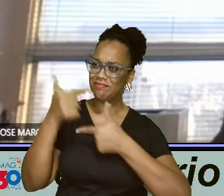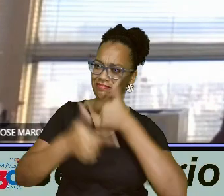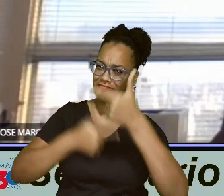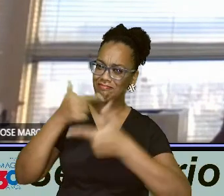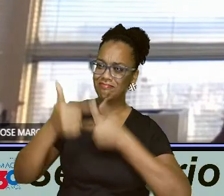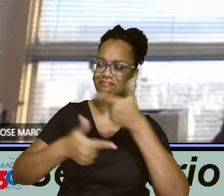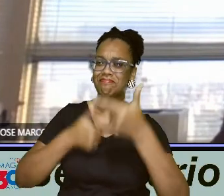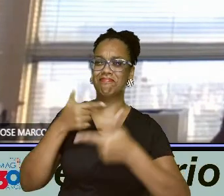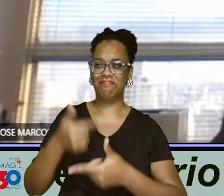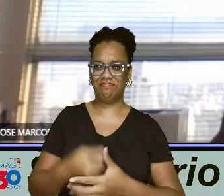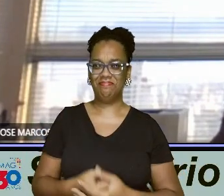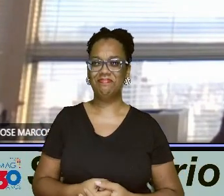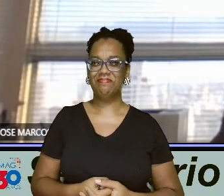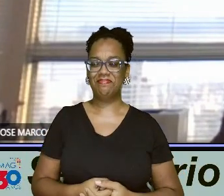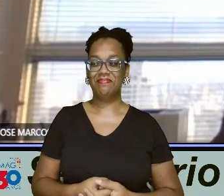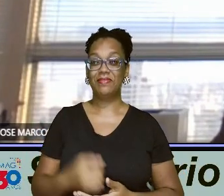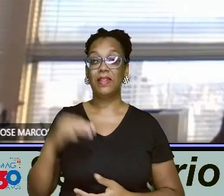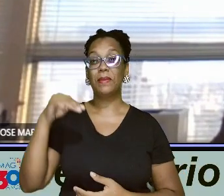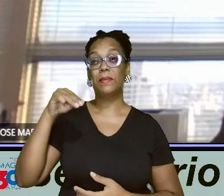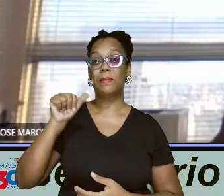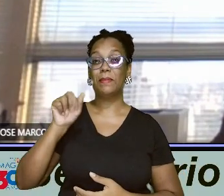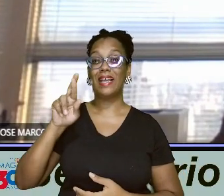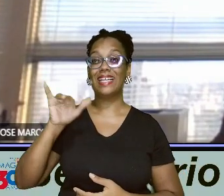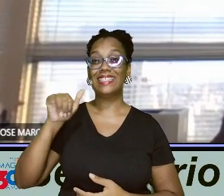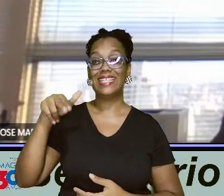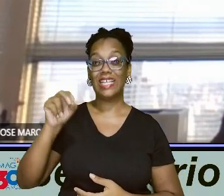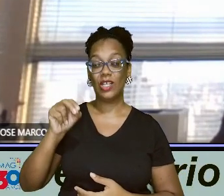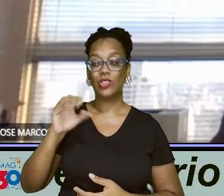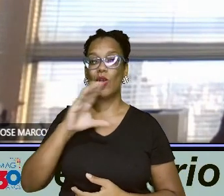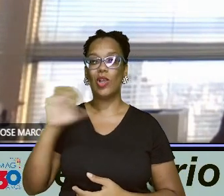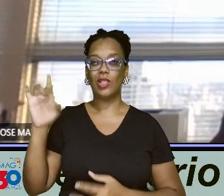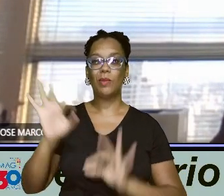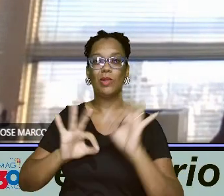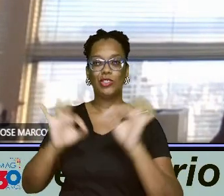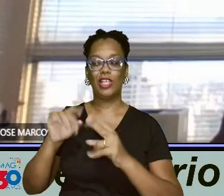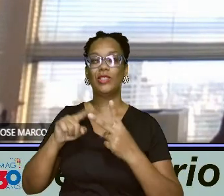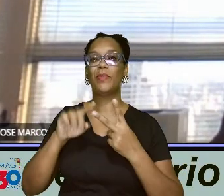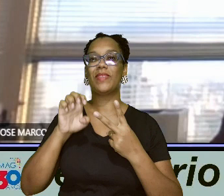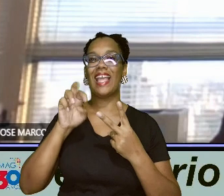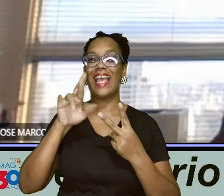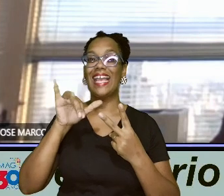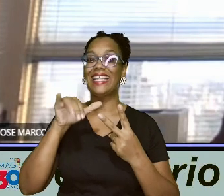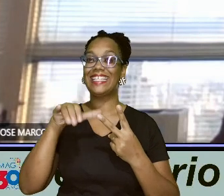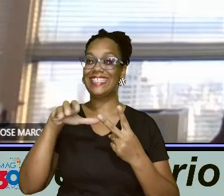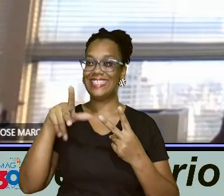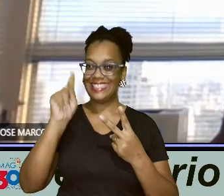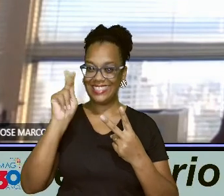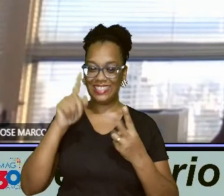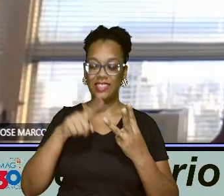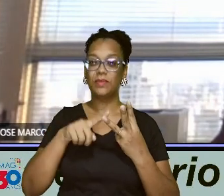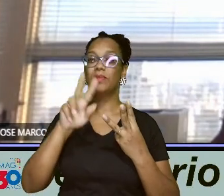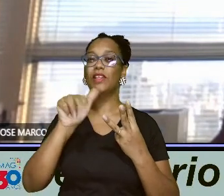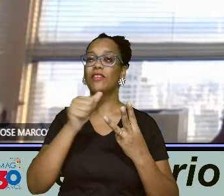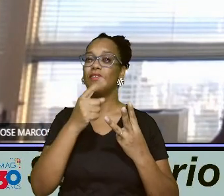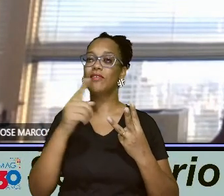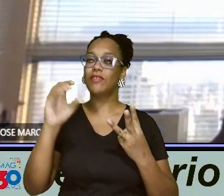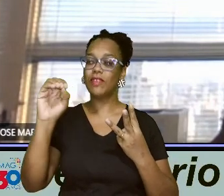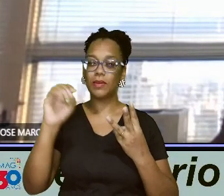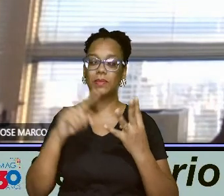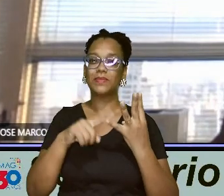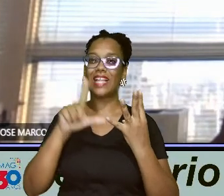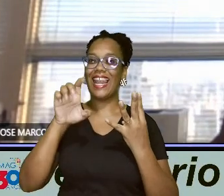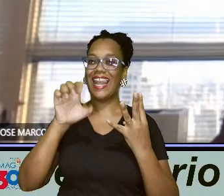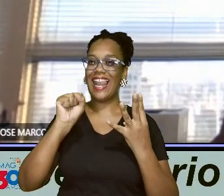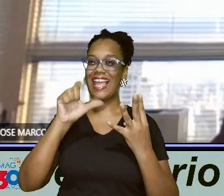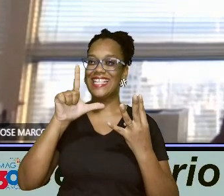Ao Mariano, que coordenou também o projeto, Eric Grandstrump, o João Eduardo Consolim, a Leslie Gasparini, o